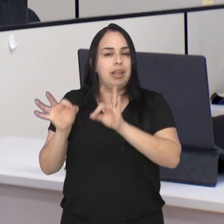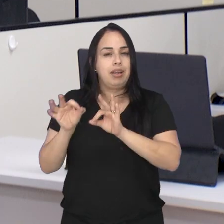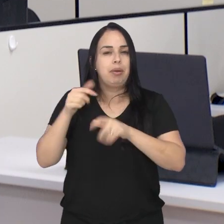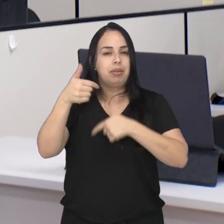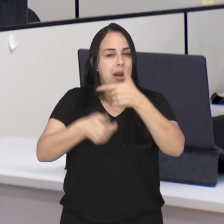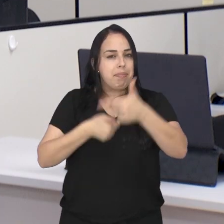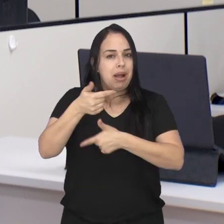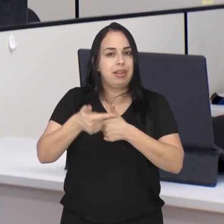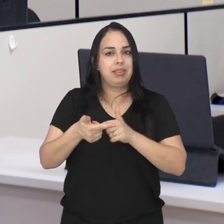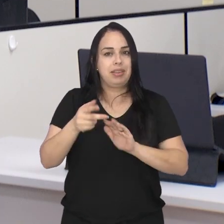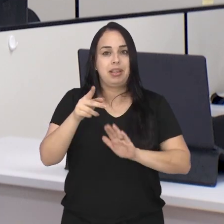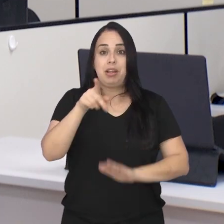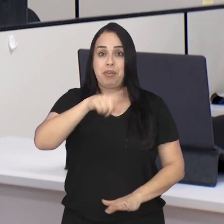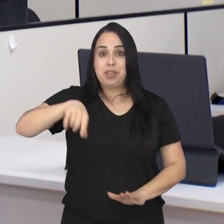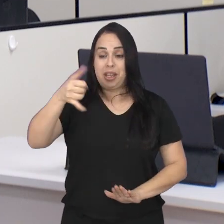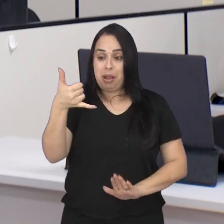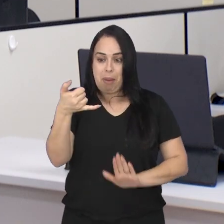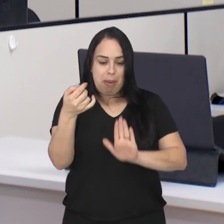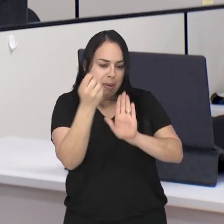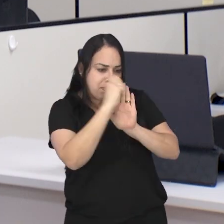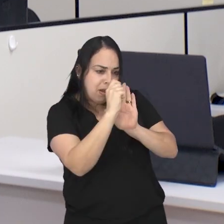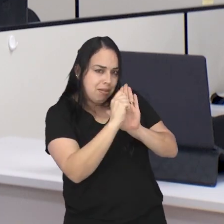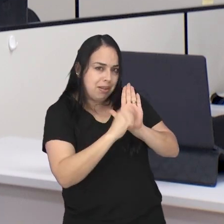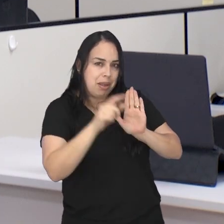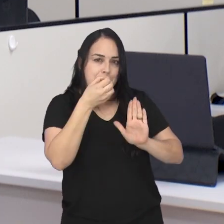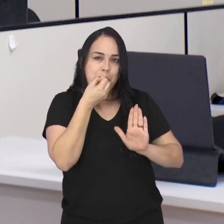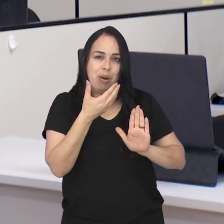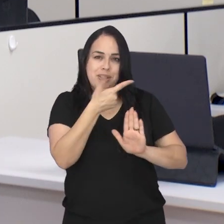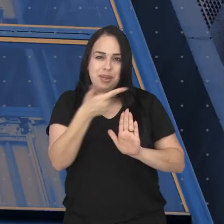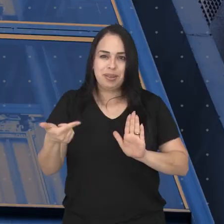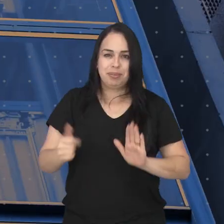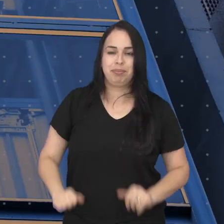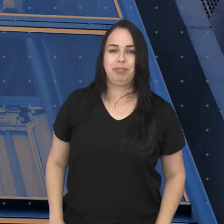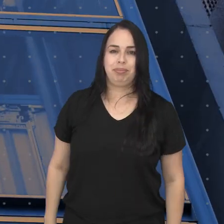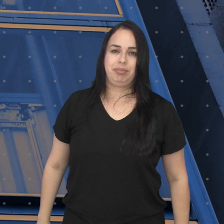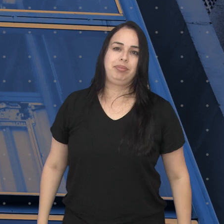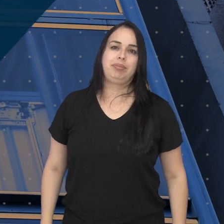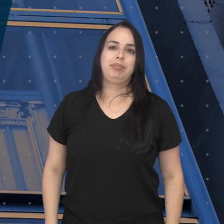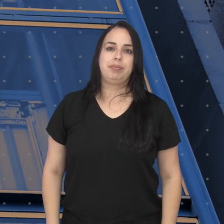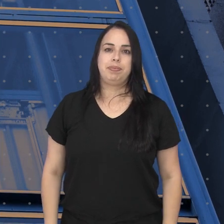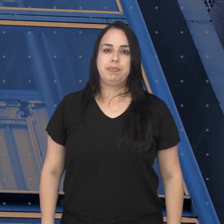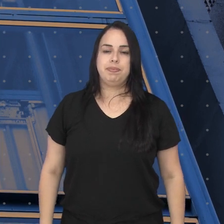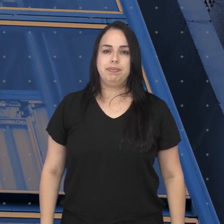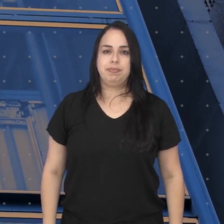no pátio de São José papel e caneta na mão e boa sorte para você